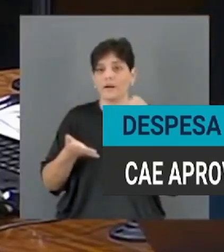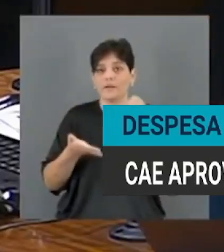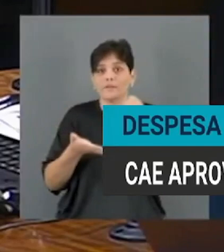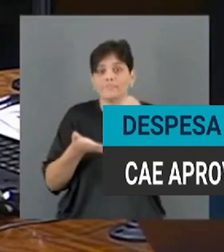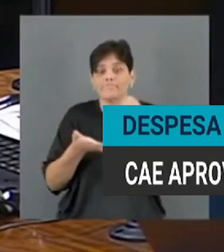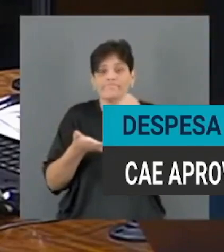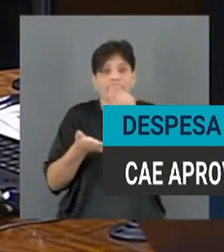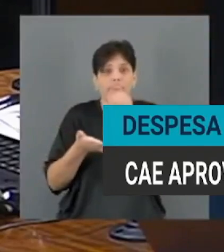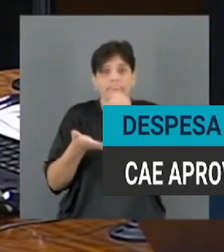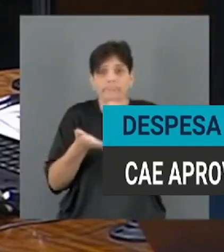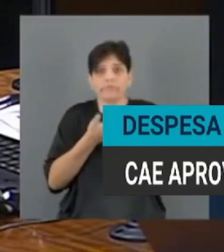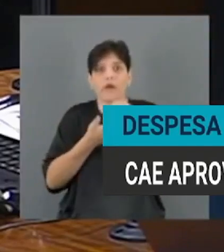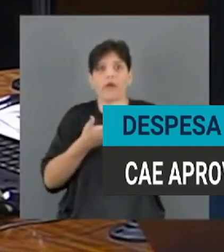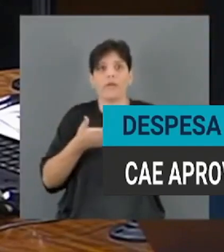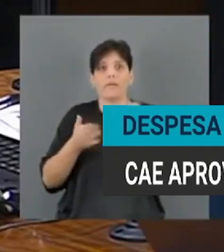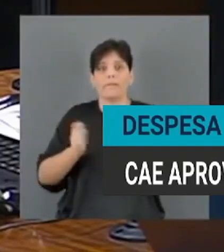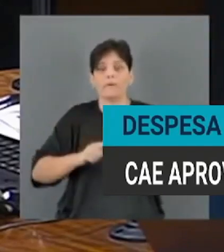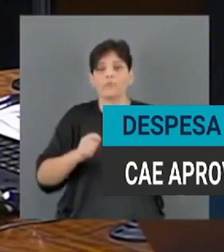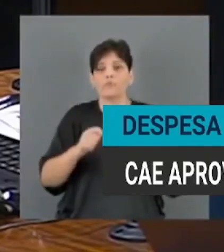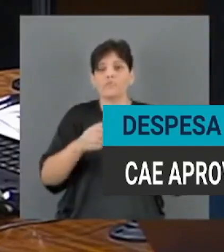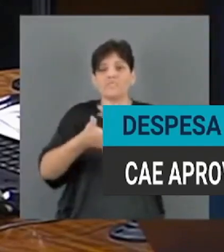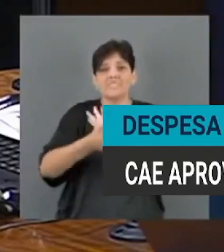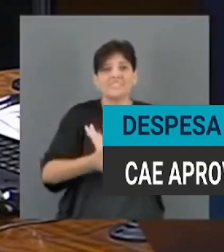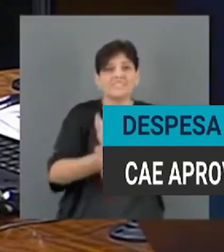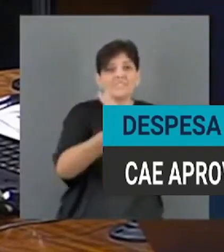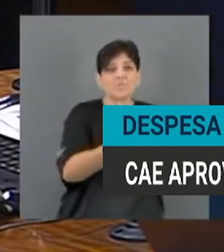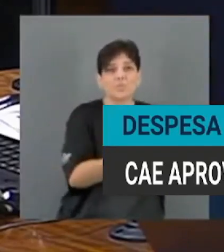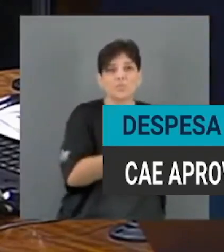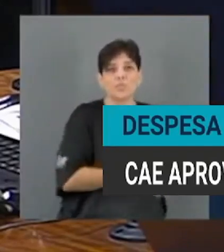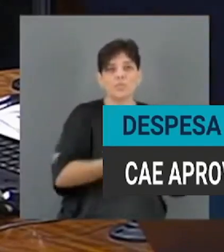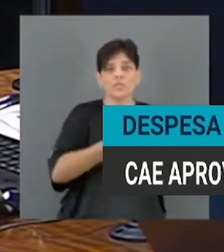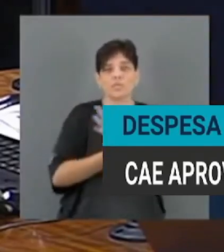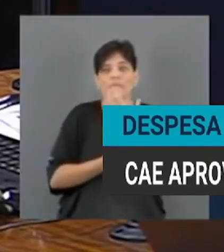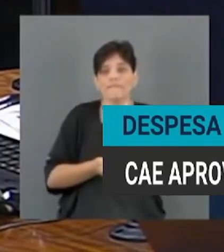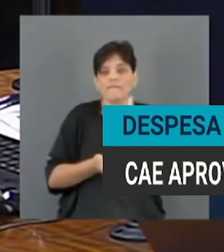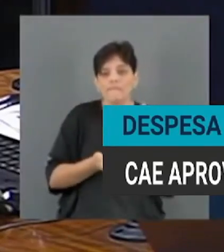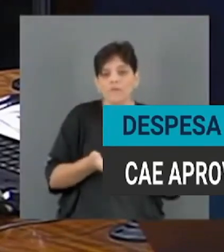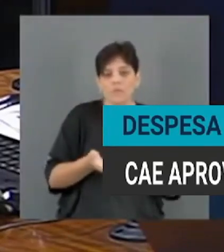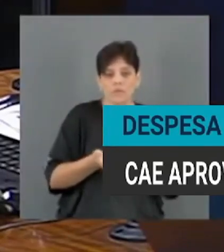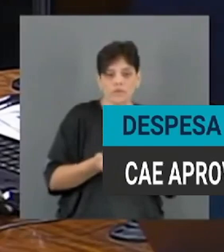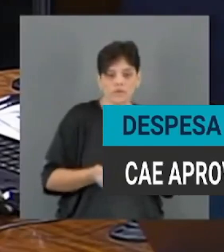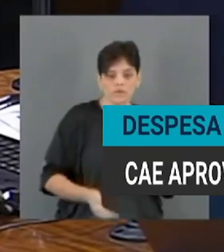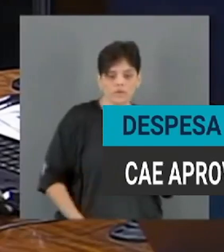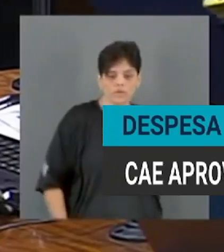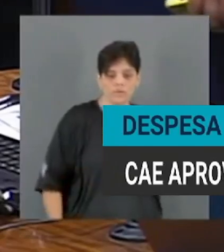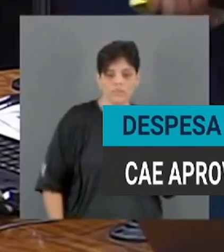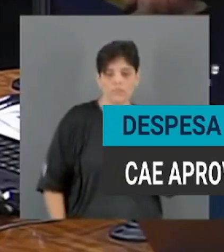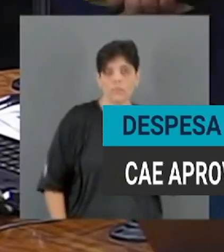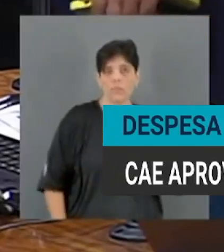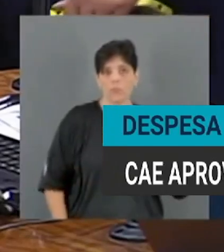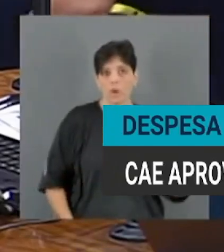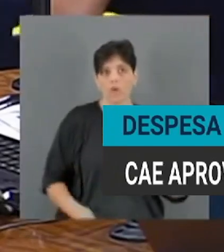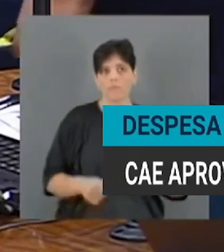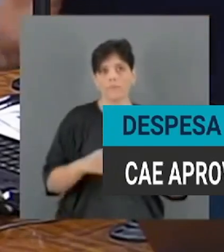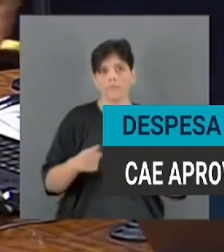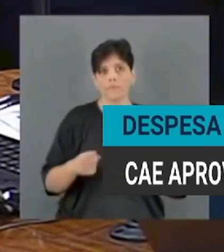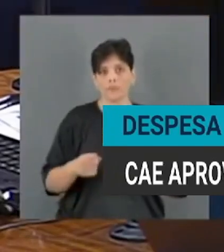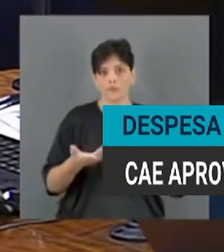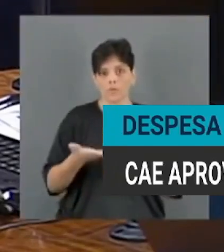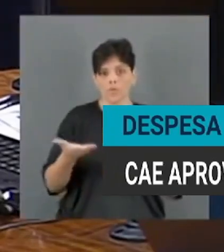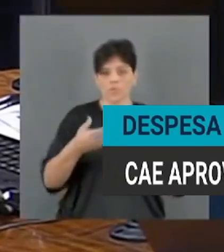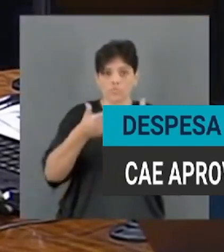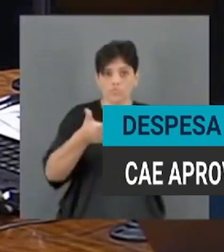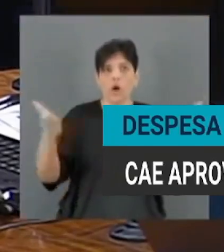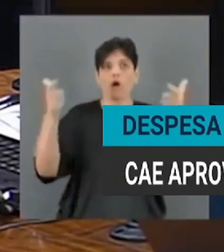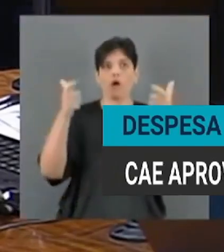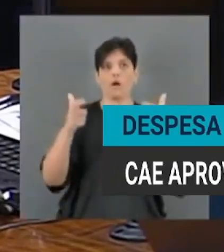frutícolas, todas as culturas, né, de frutas que hoje estão aí ganhando espaço, não só no